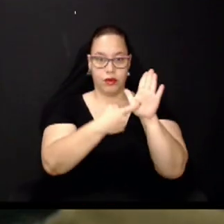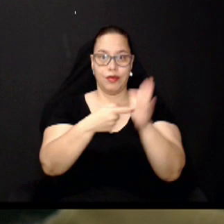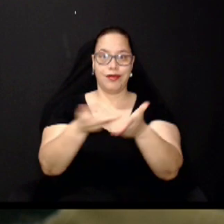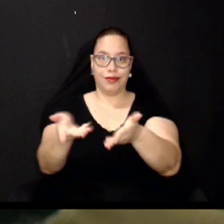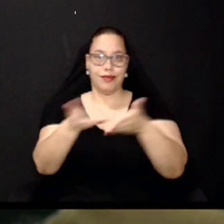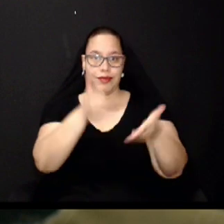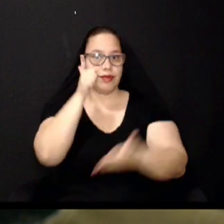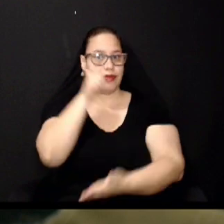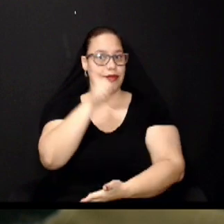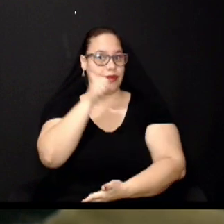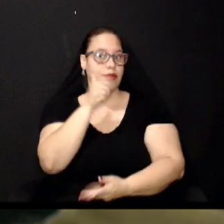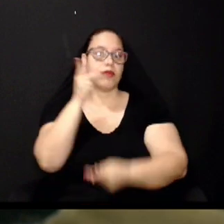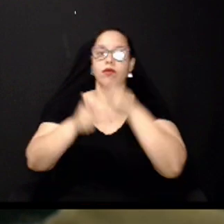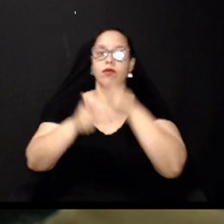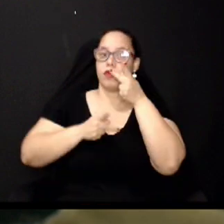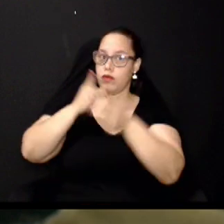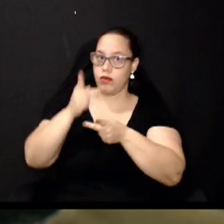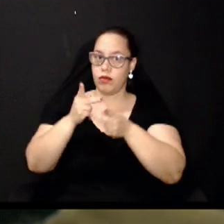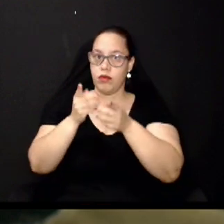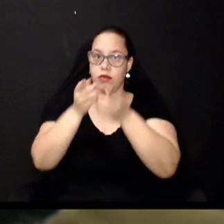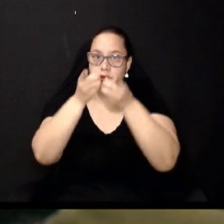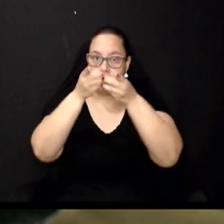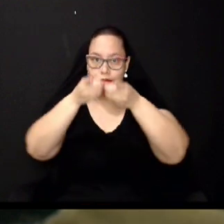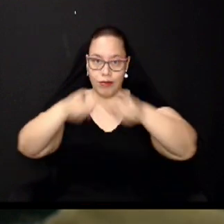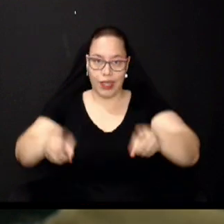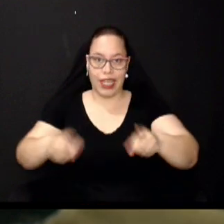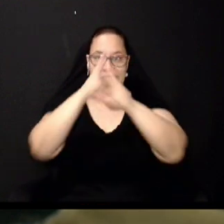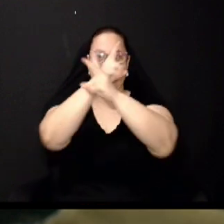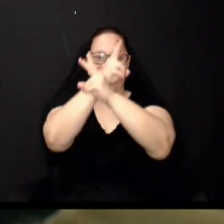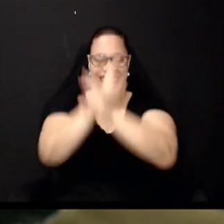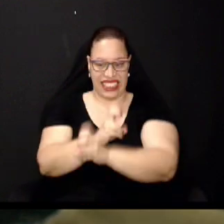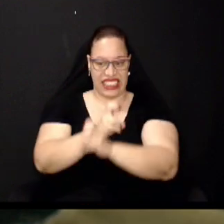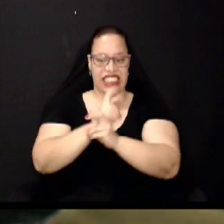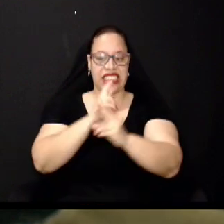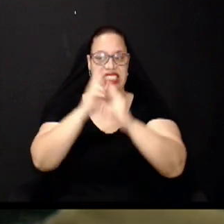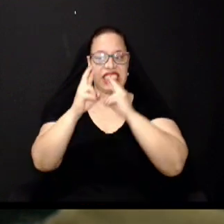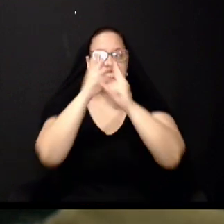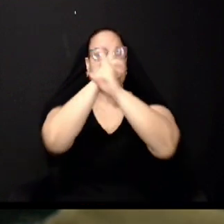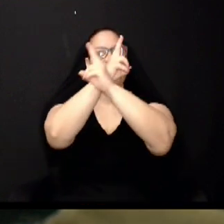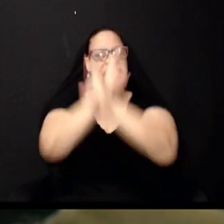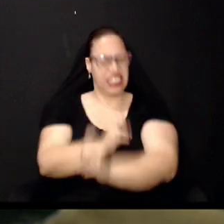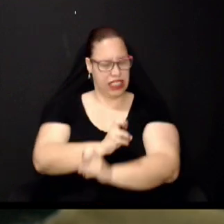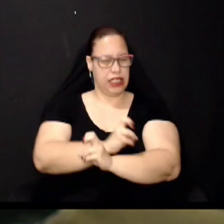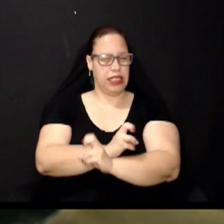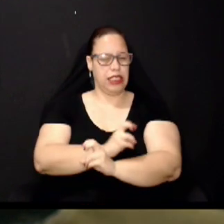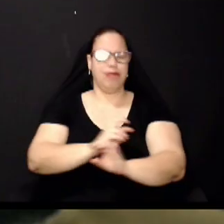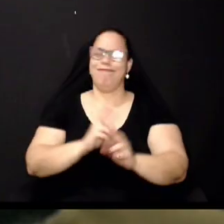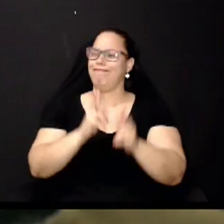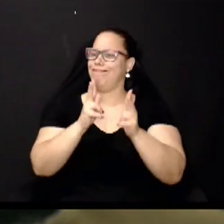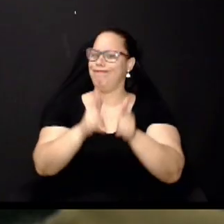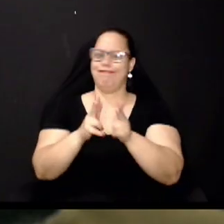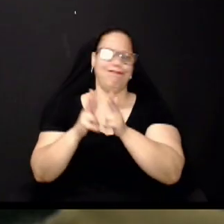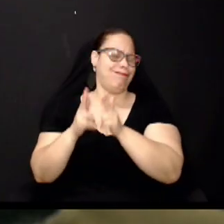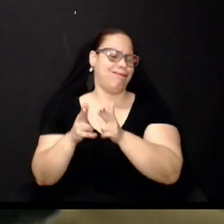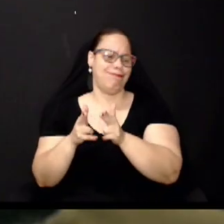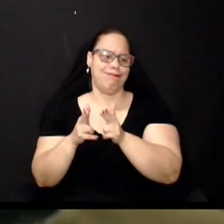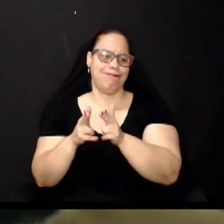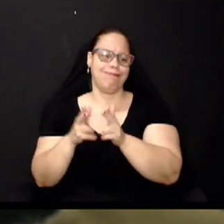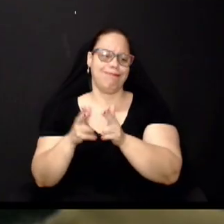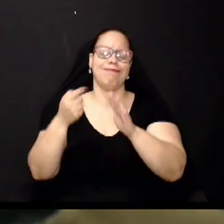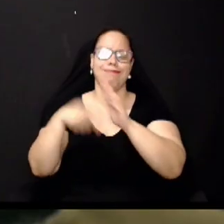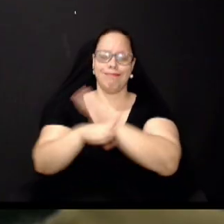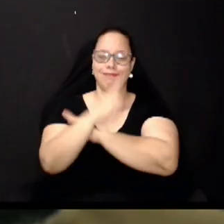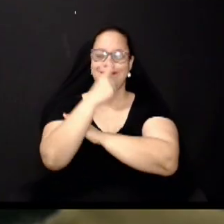fala sobre separação tóxica, relacionamento tóxico, tem tudo a ver e a gente vai aprofundar mais